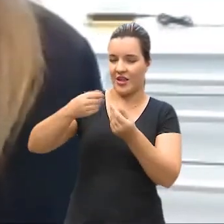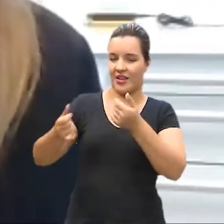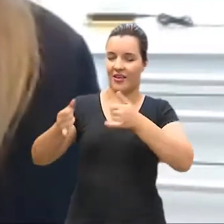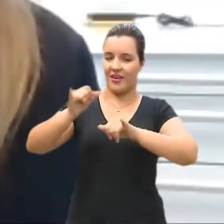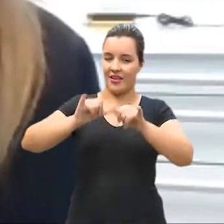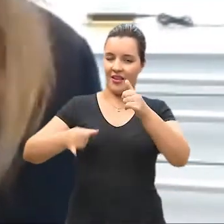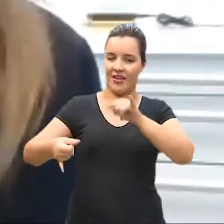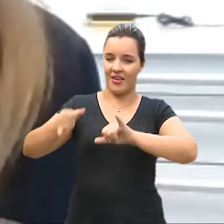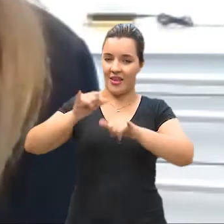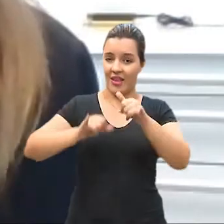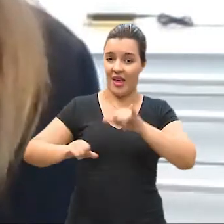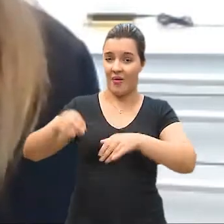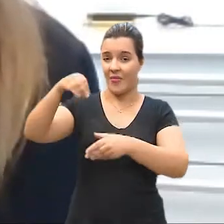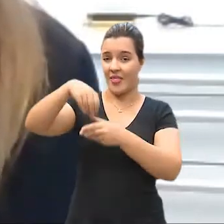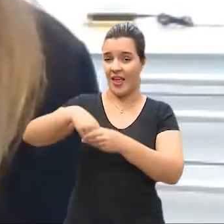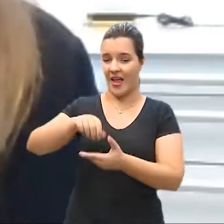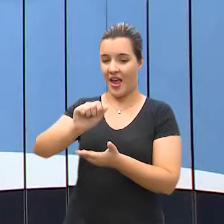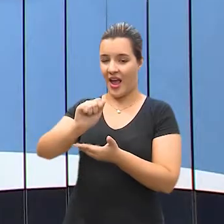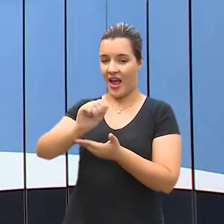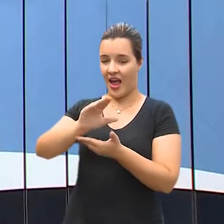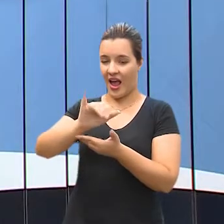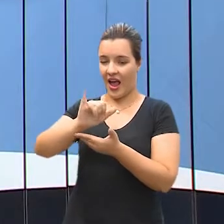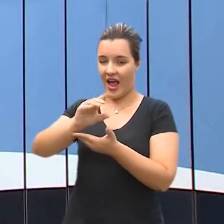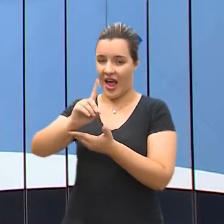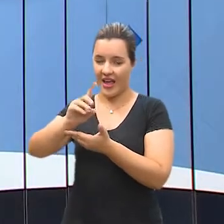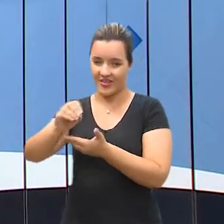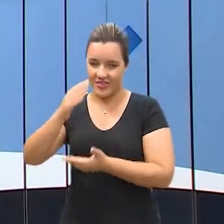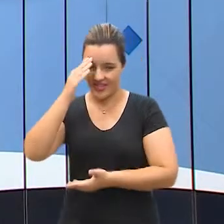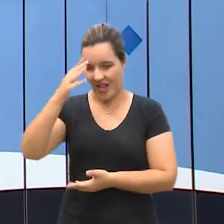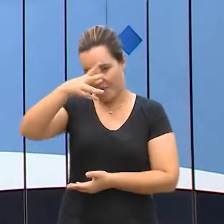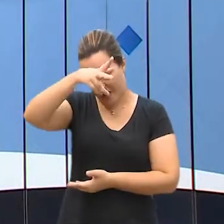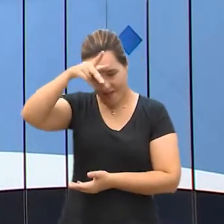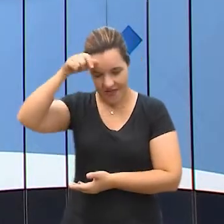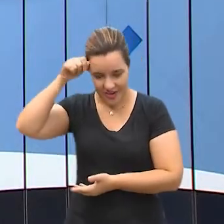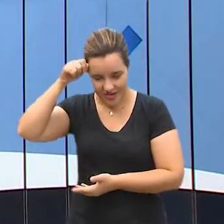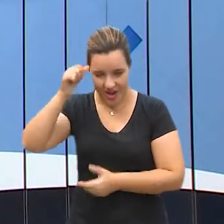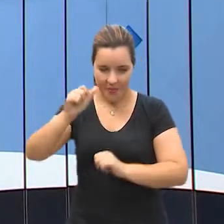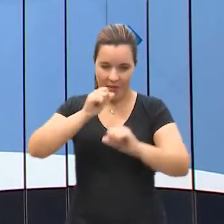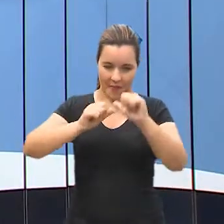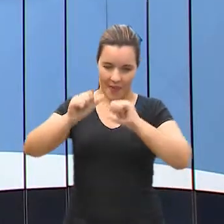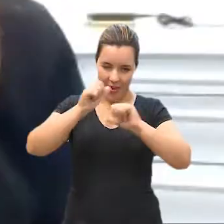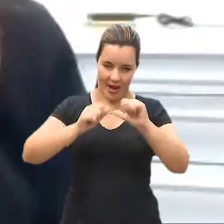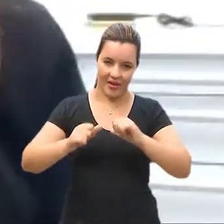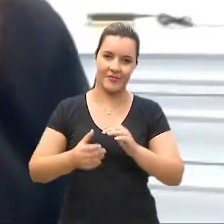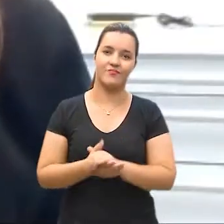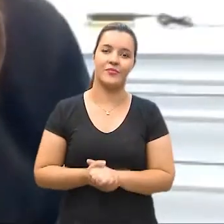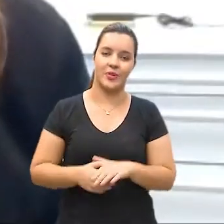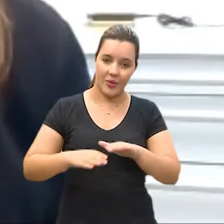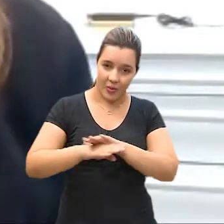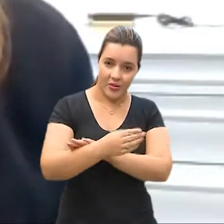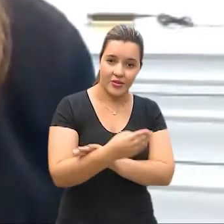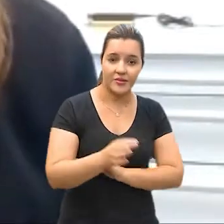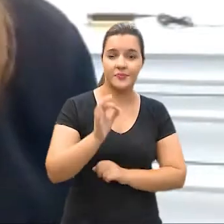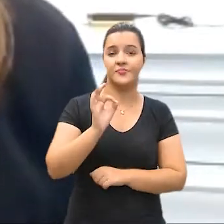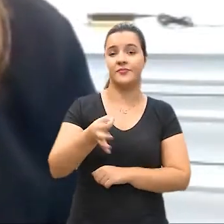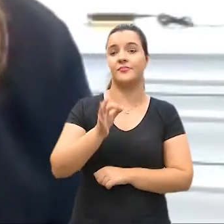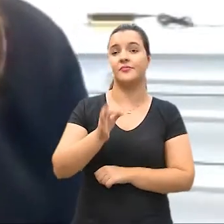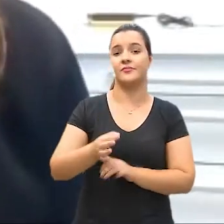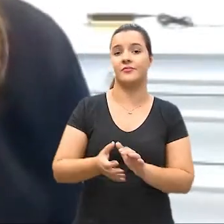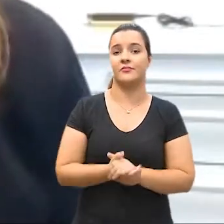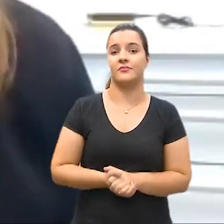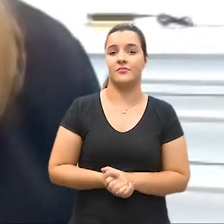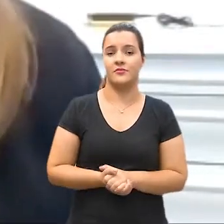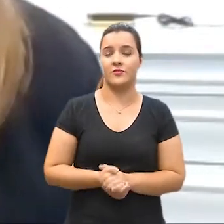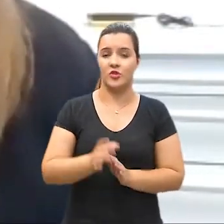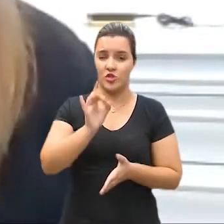tem muita dieta ácida, Os né? Tudo a gente coloca refrigerantes, né, que a gente toma, né, doutora? isso. Então, não